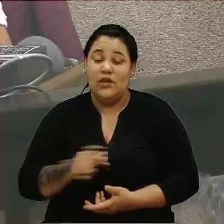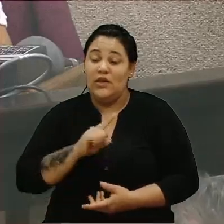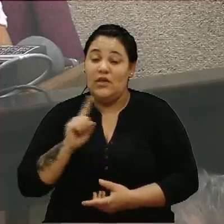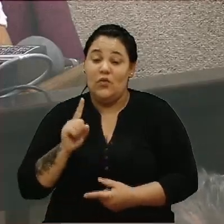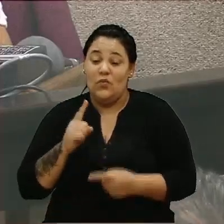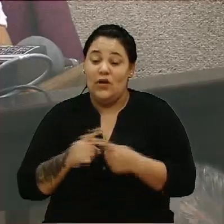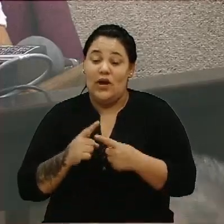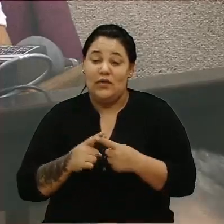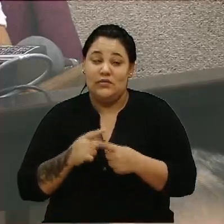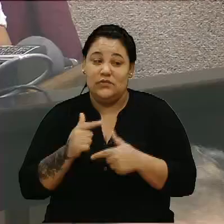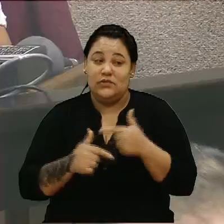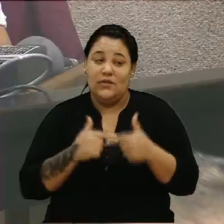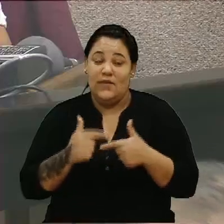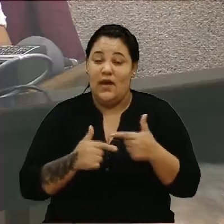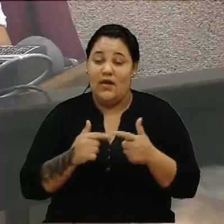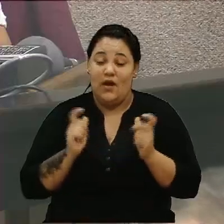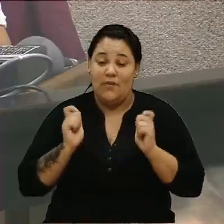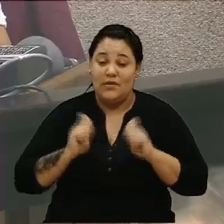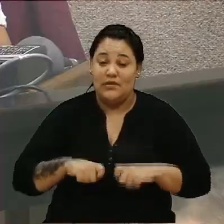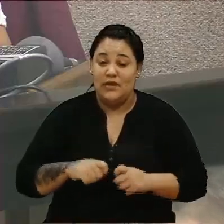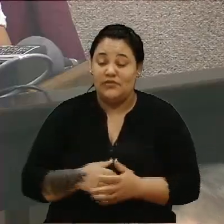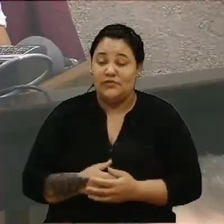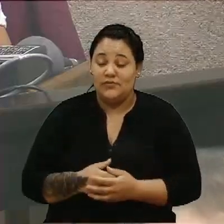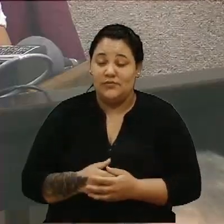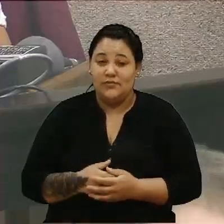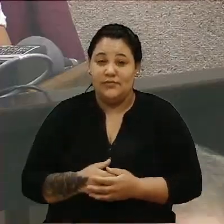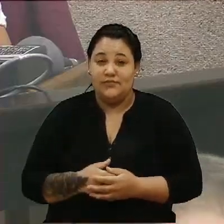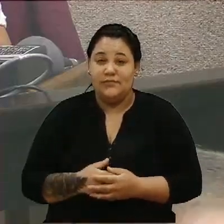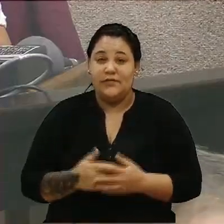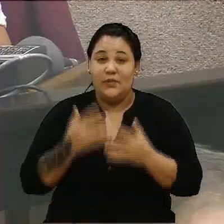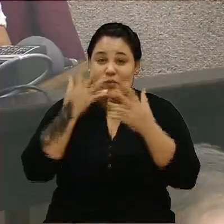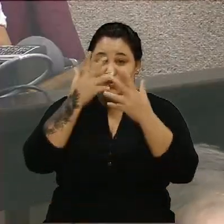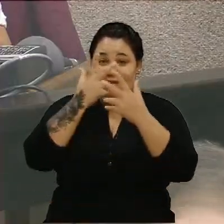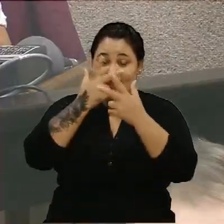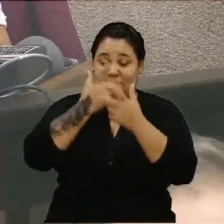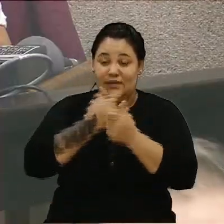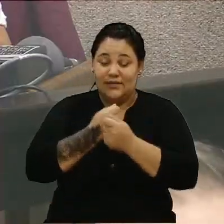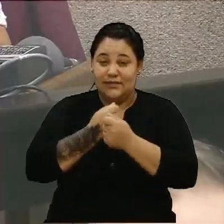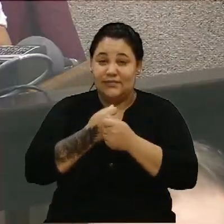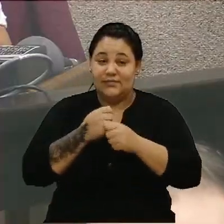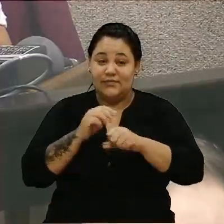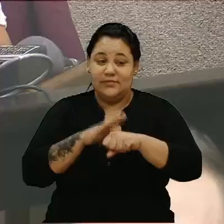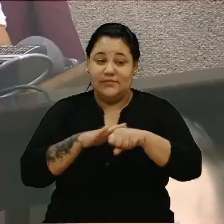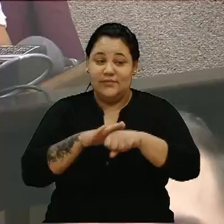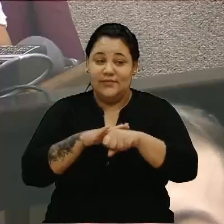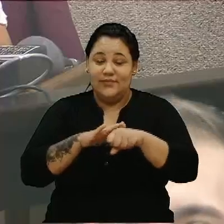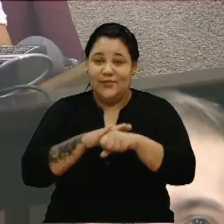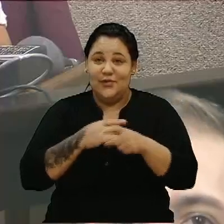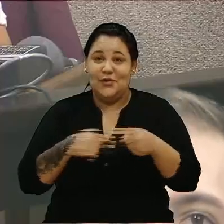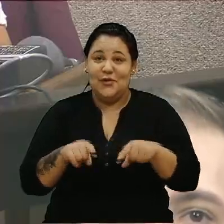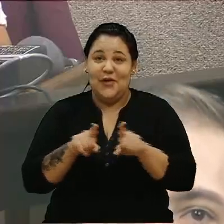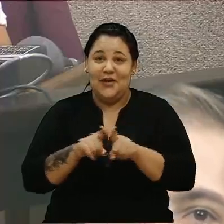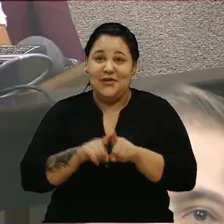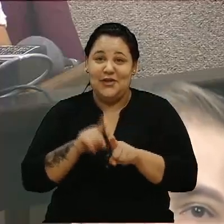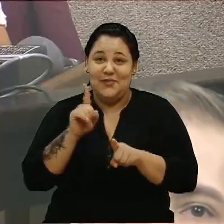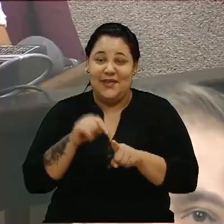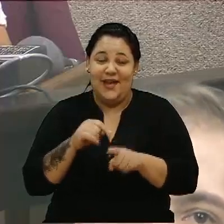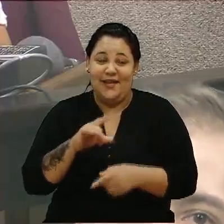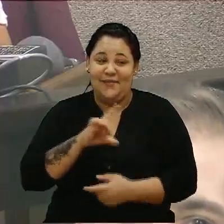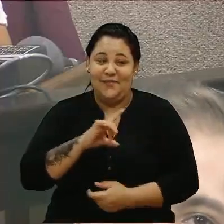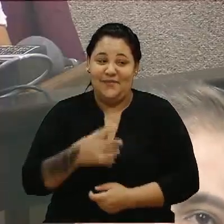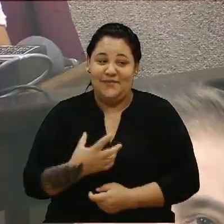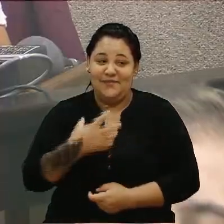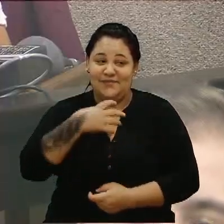sua competência. Ser bonita para conversar com o Congresso, ter um jeito, um